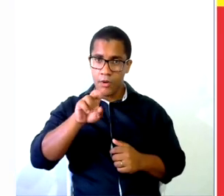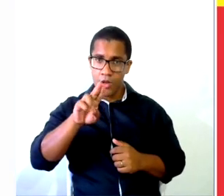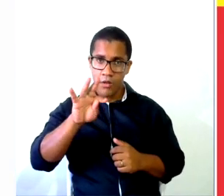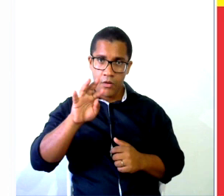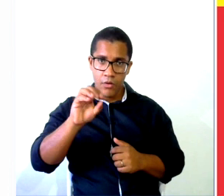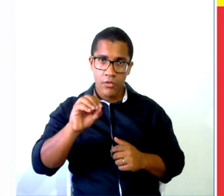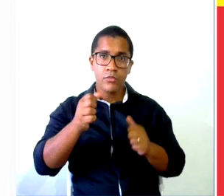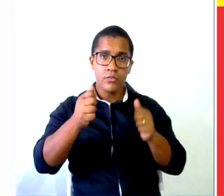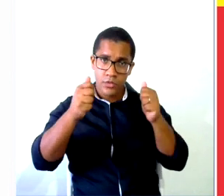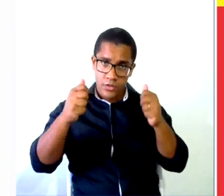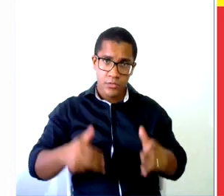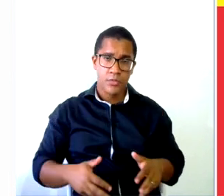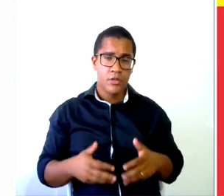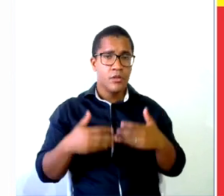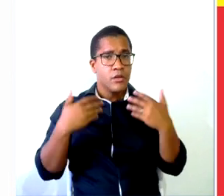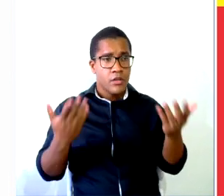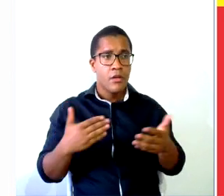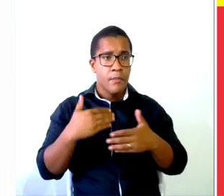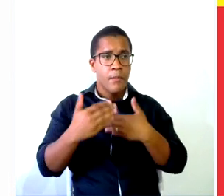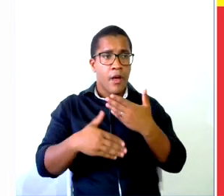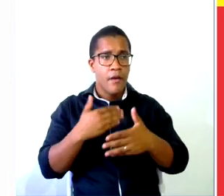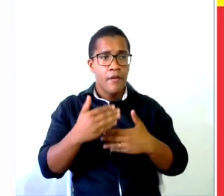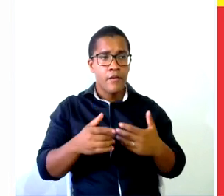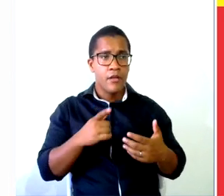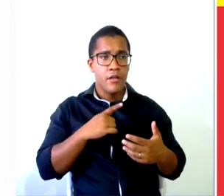Plauto, né? Então um forte